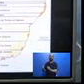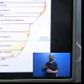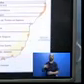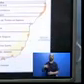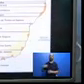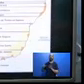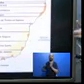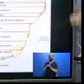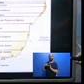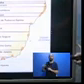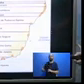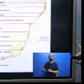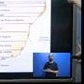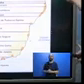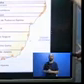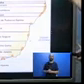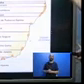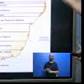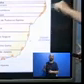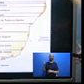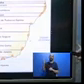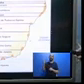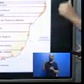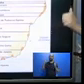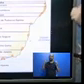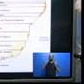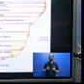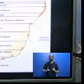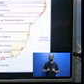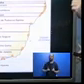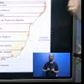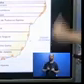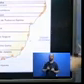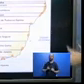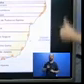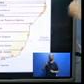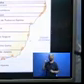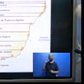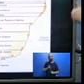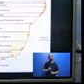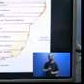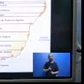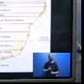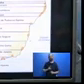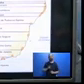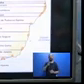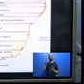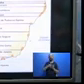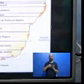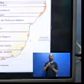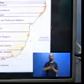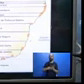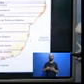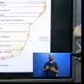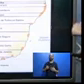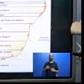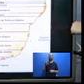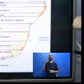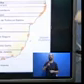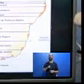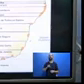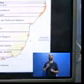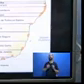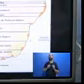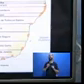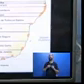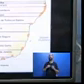Capitão mor tinha direitos e deveres. O que ele tinha de direito? Doar parte de suas terras. Ele